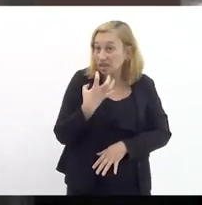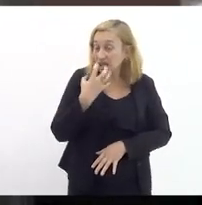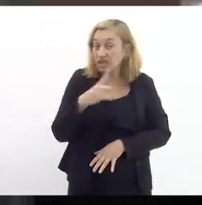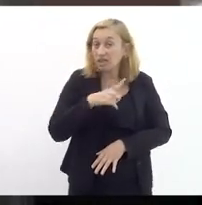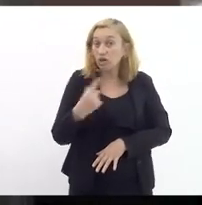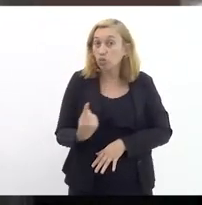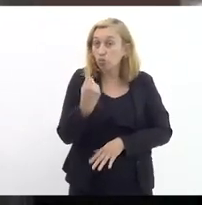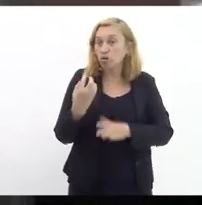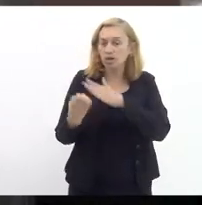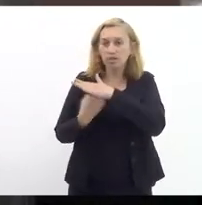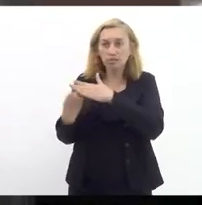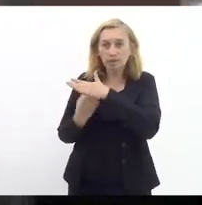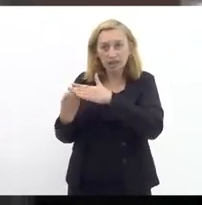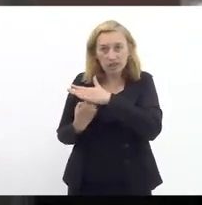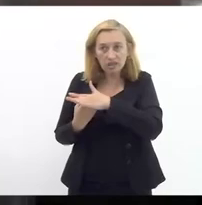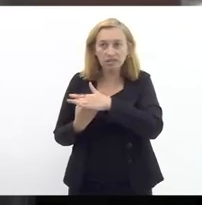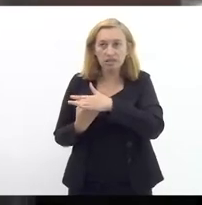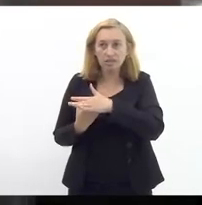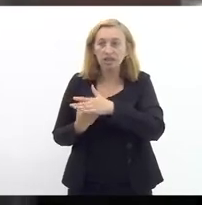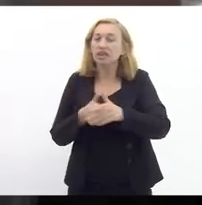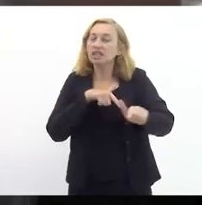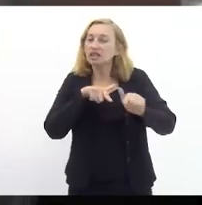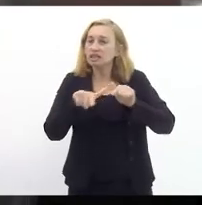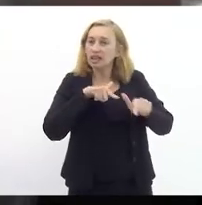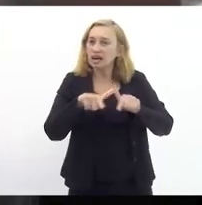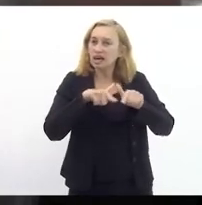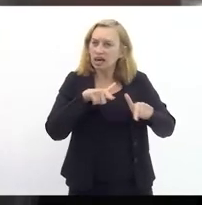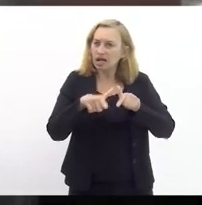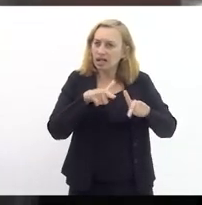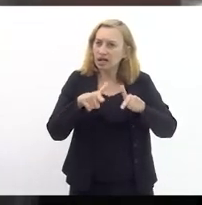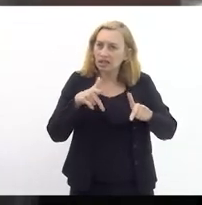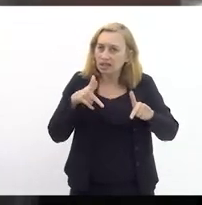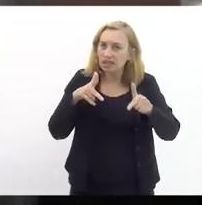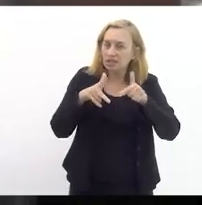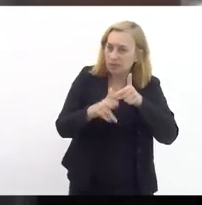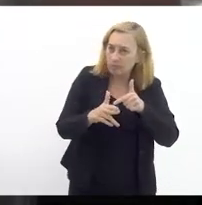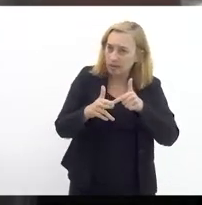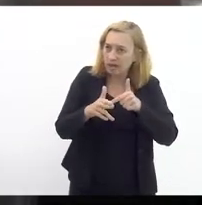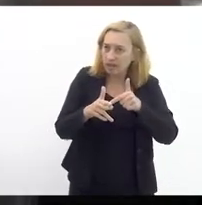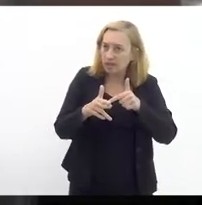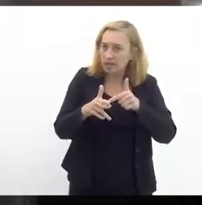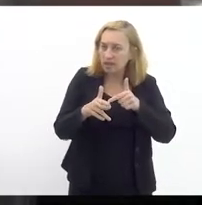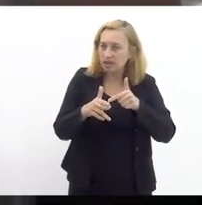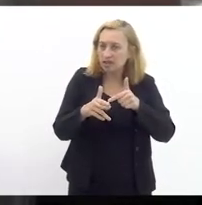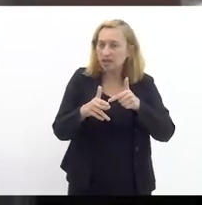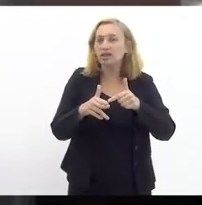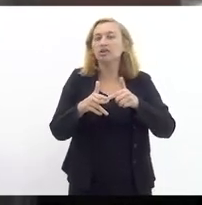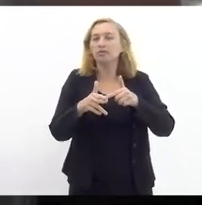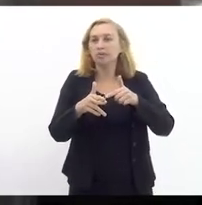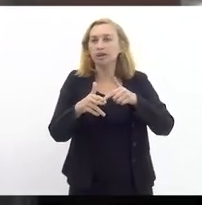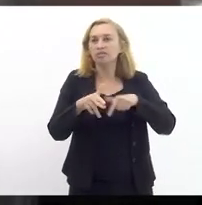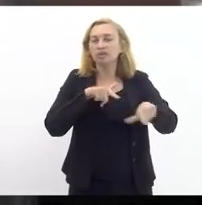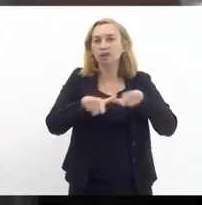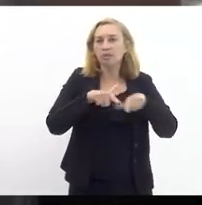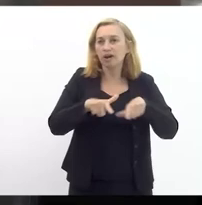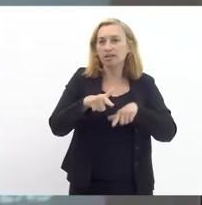empresa concessionária que trabalha, interfere diretamente no trabalho policial, que